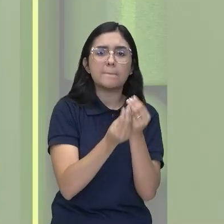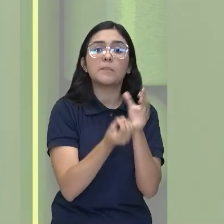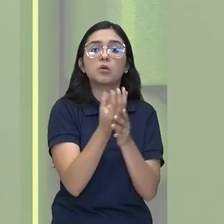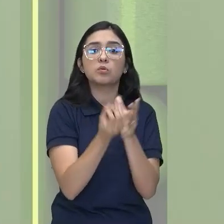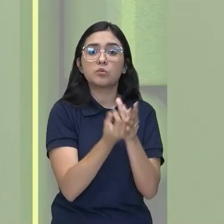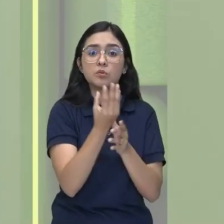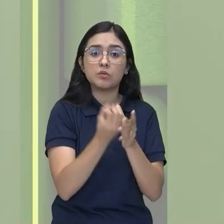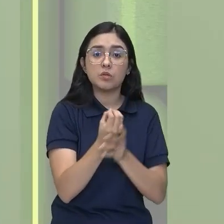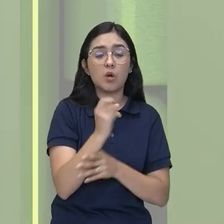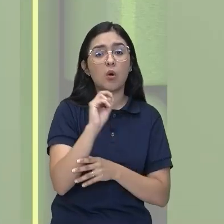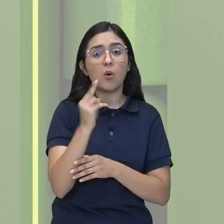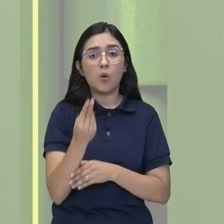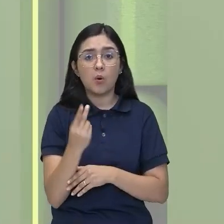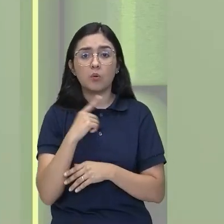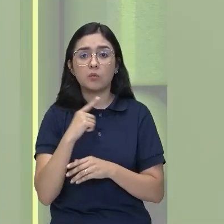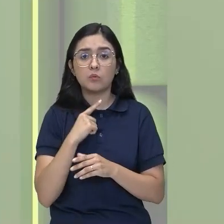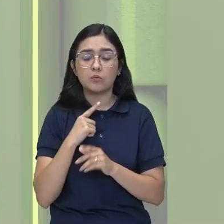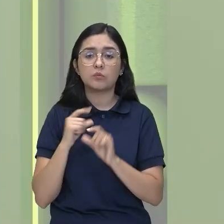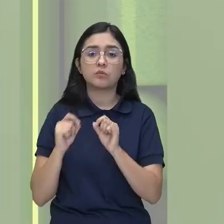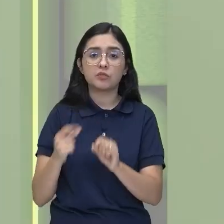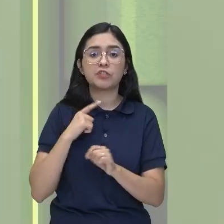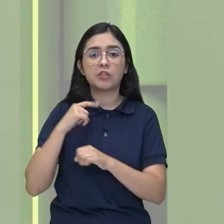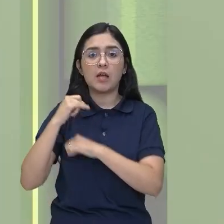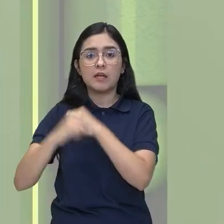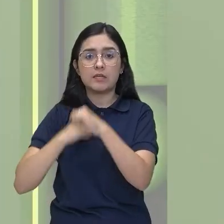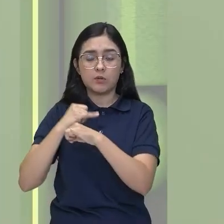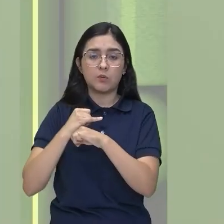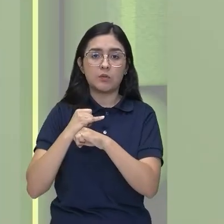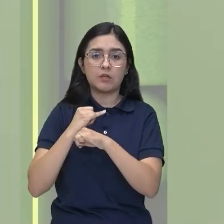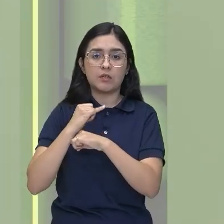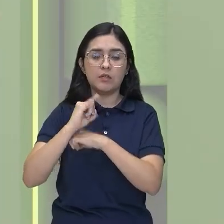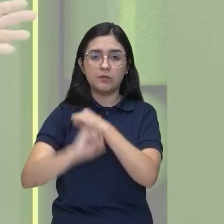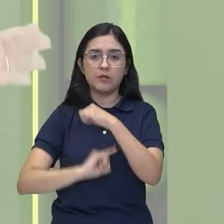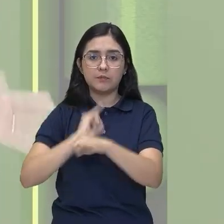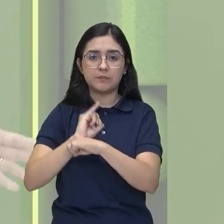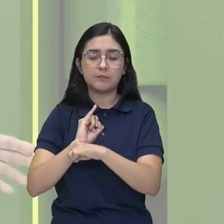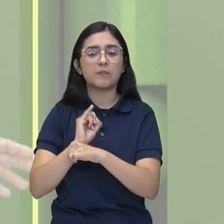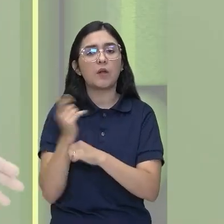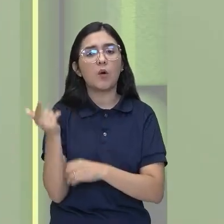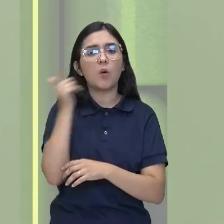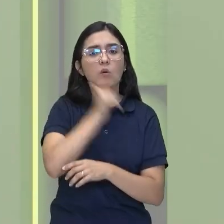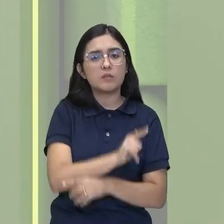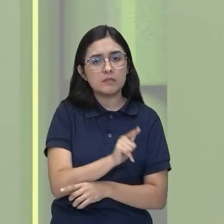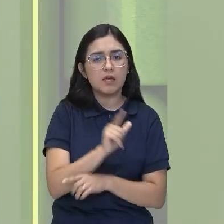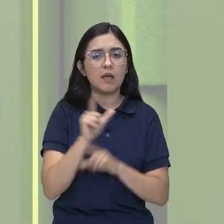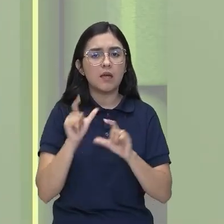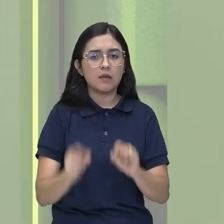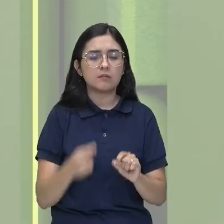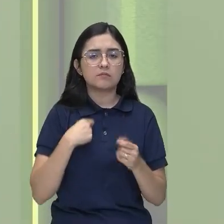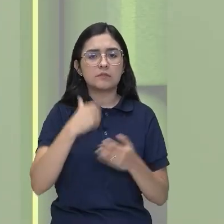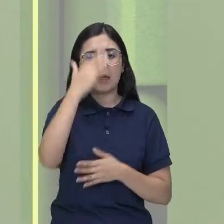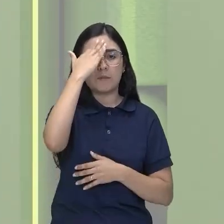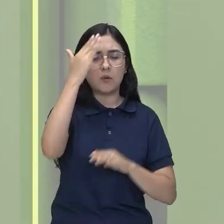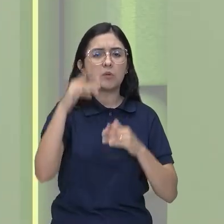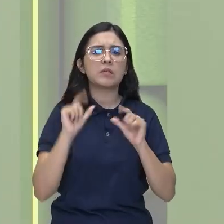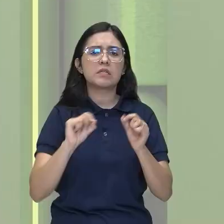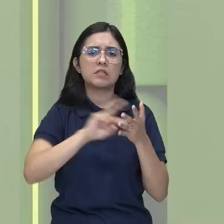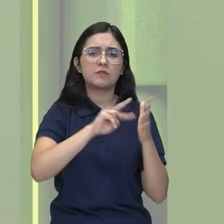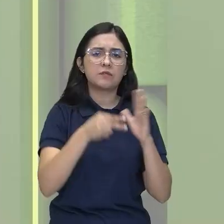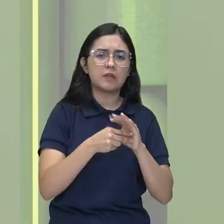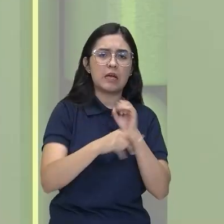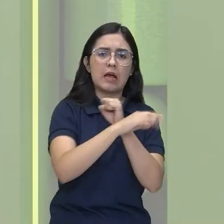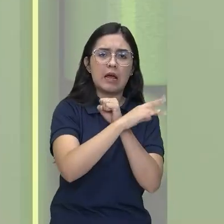produziam ou liberavam íons. E assim ele consegue definir o que são ácidos e que são bases.